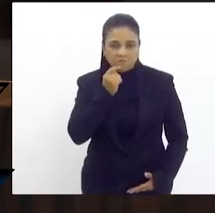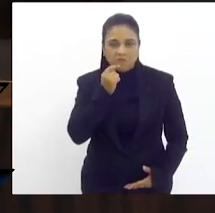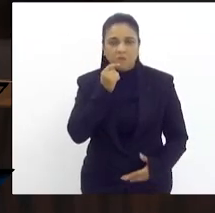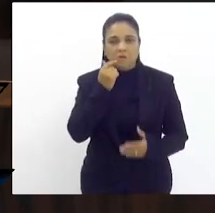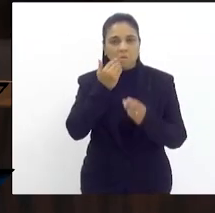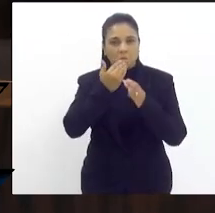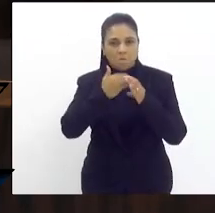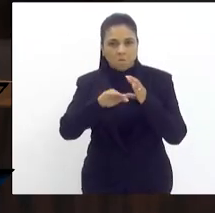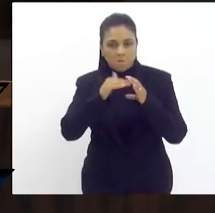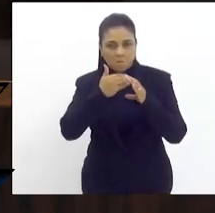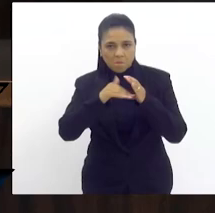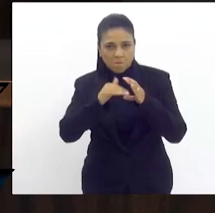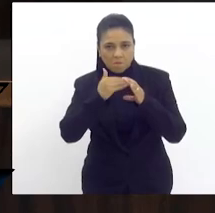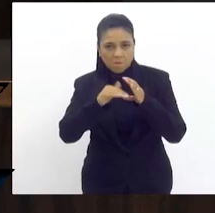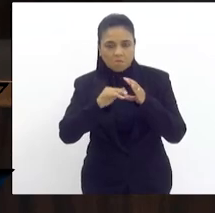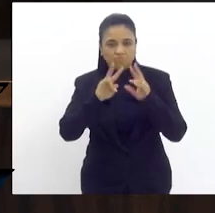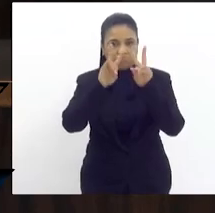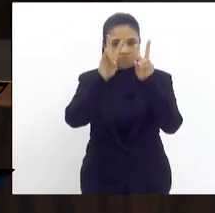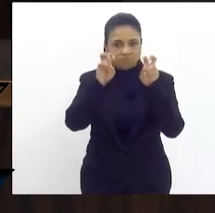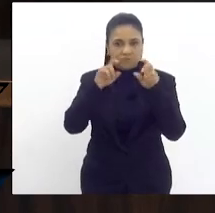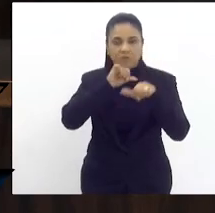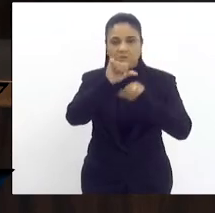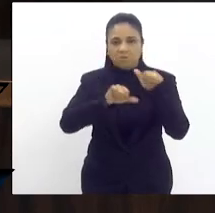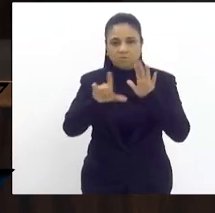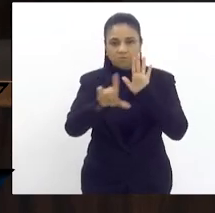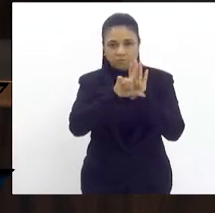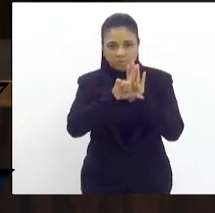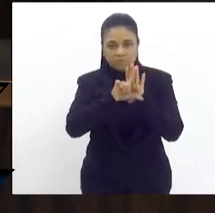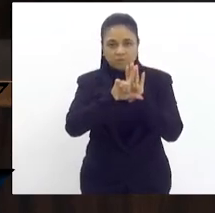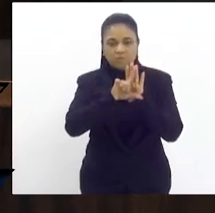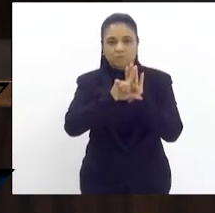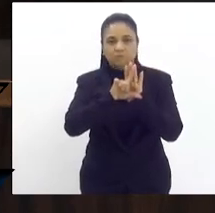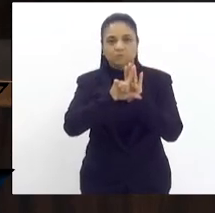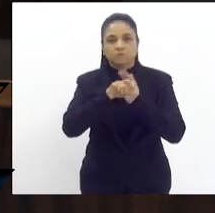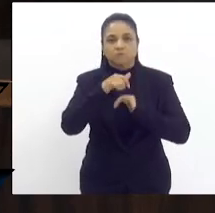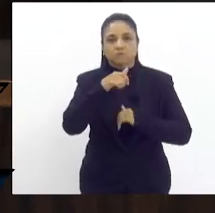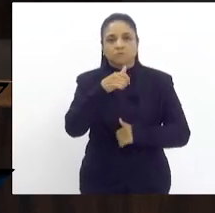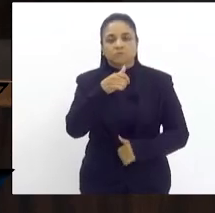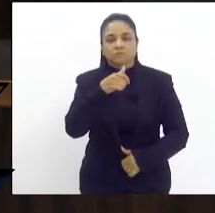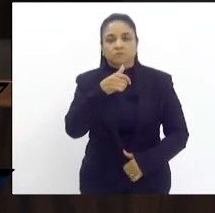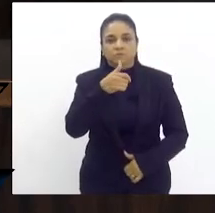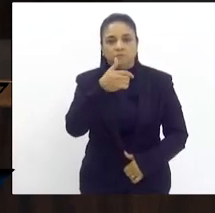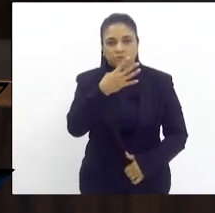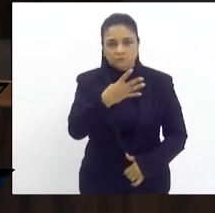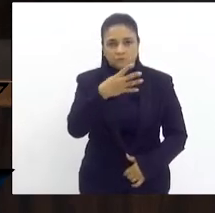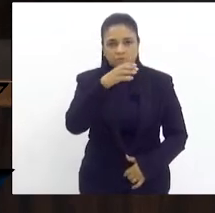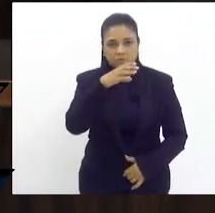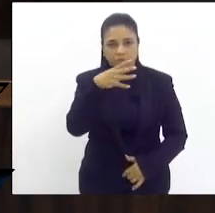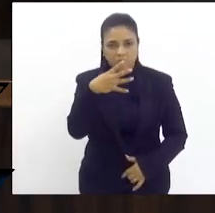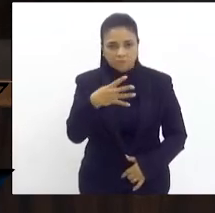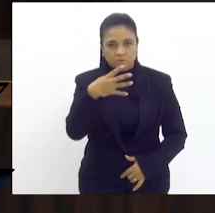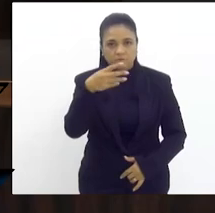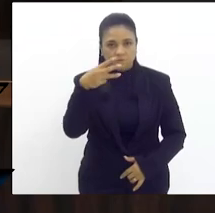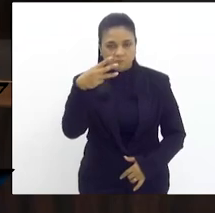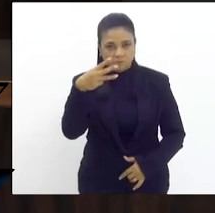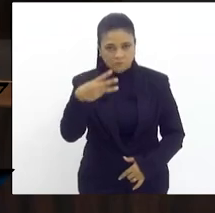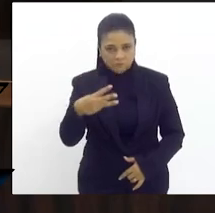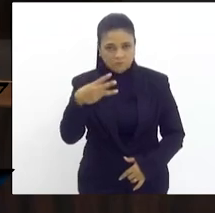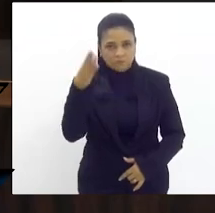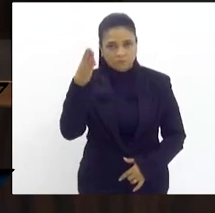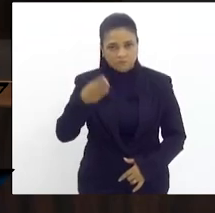envio de mensagem dispondo sobre alteração na lei ordinária número 443 bairro